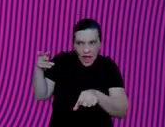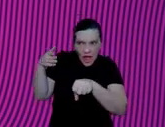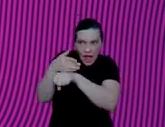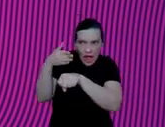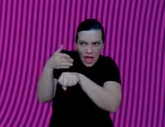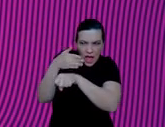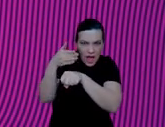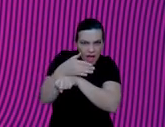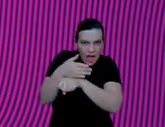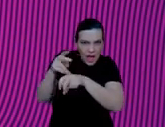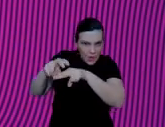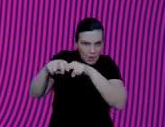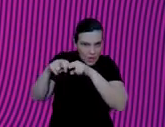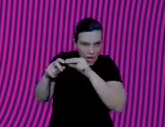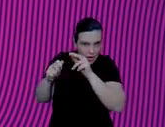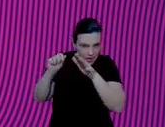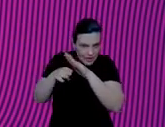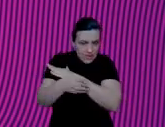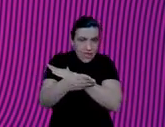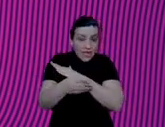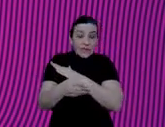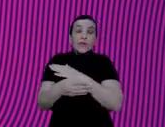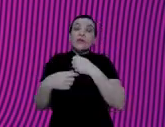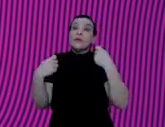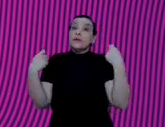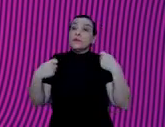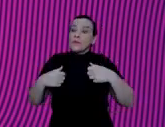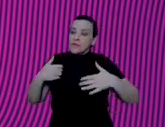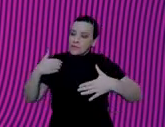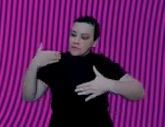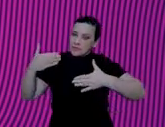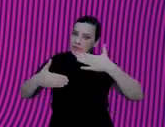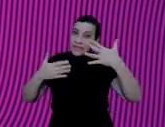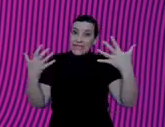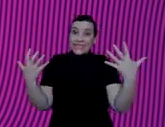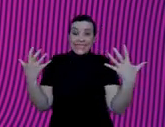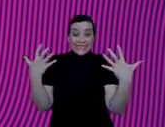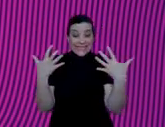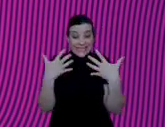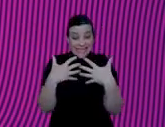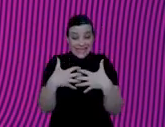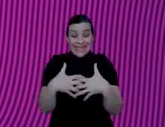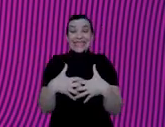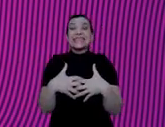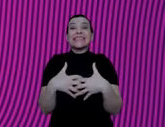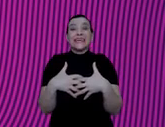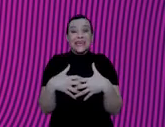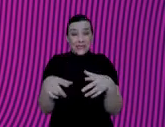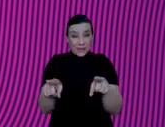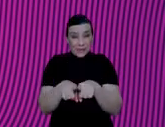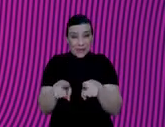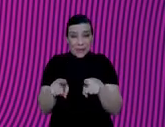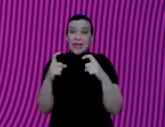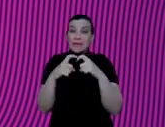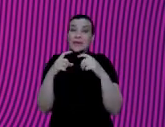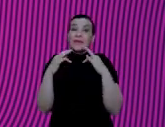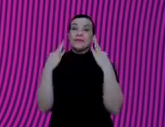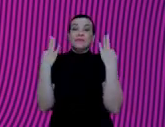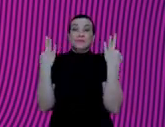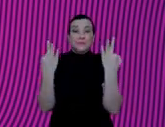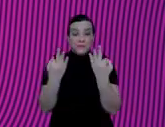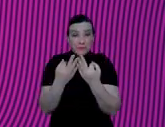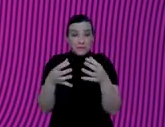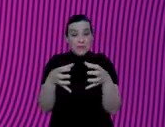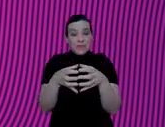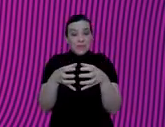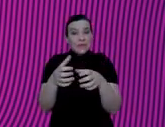é preciso buscar uma integração com a medicina de família, com os clínicos, ou seja, a única possibilidade